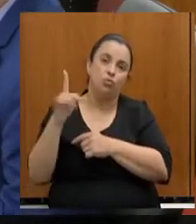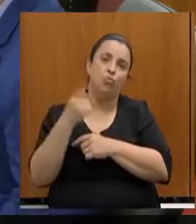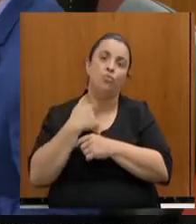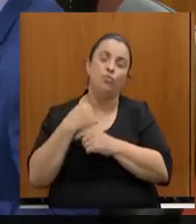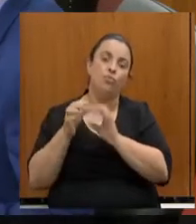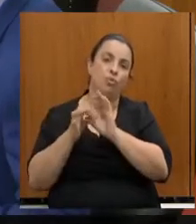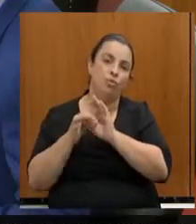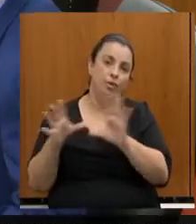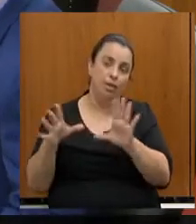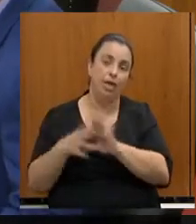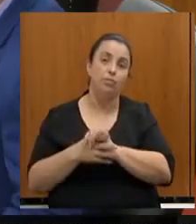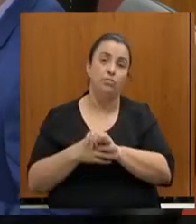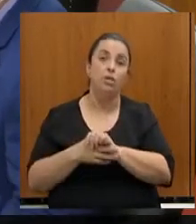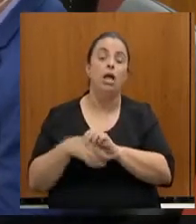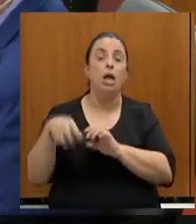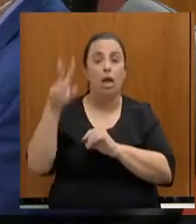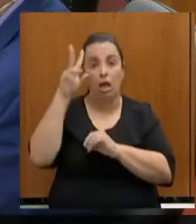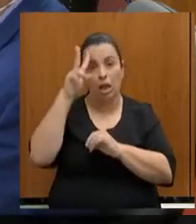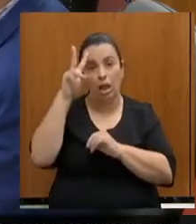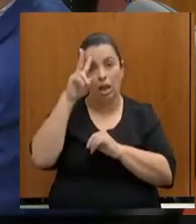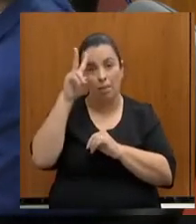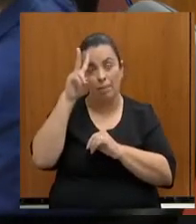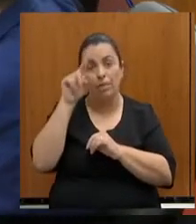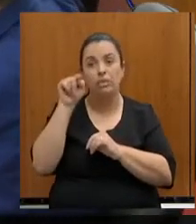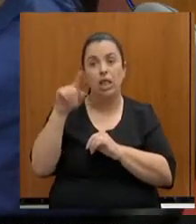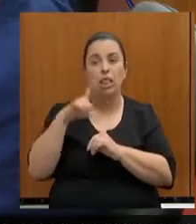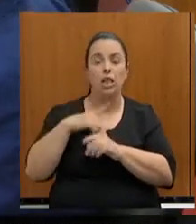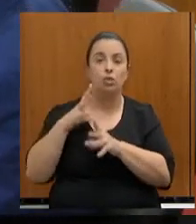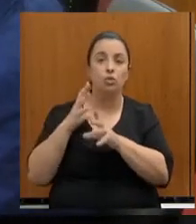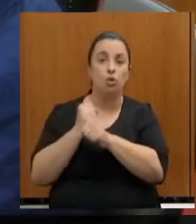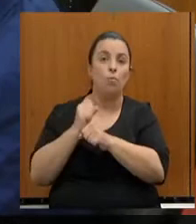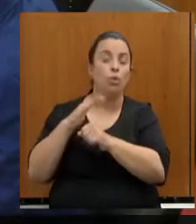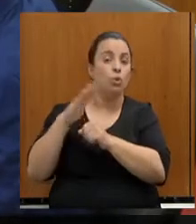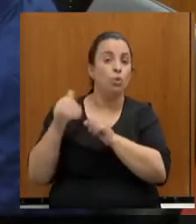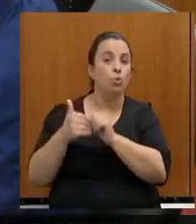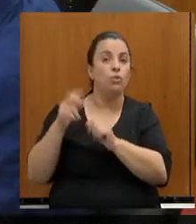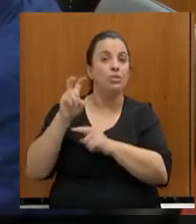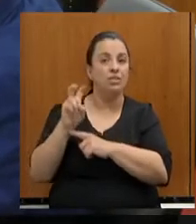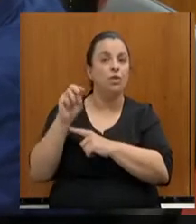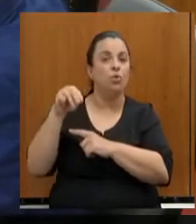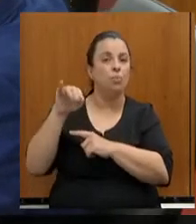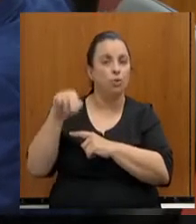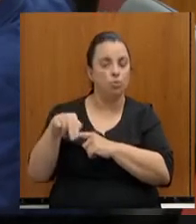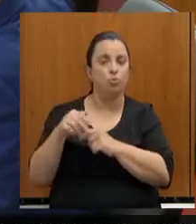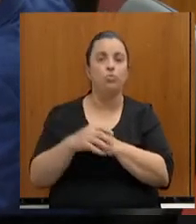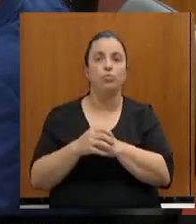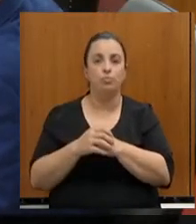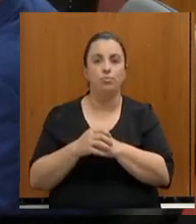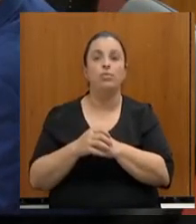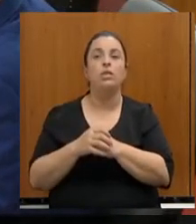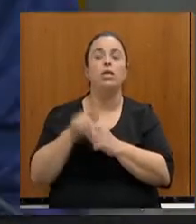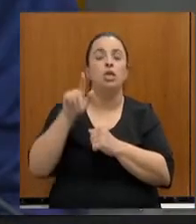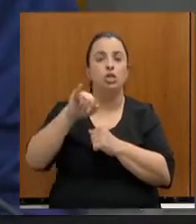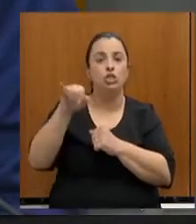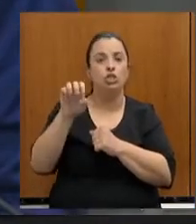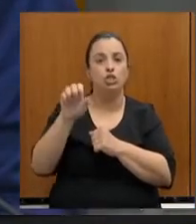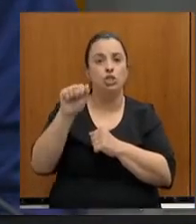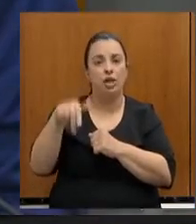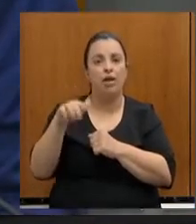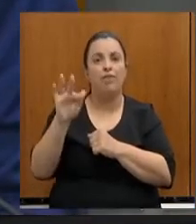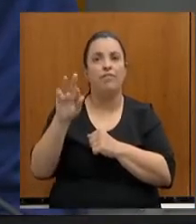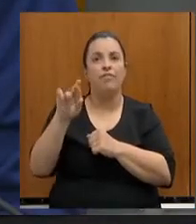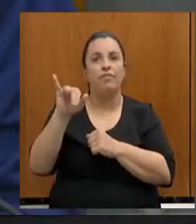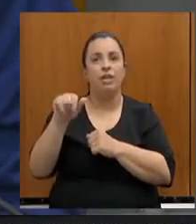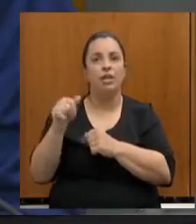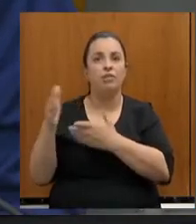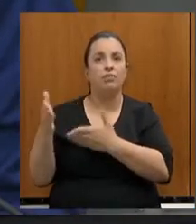Lembrando que o deputado conta com cinco minutos com uma palavra Deputado Jean Freire Muito